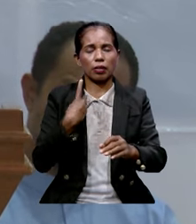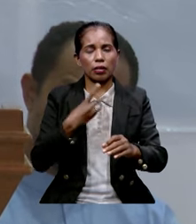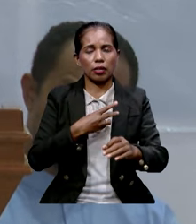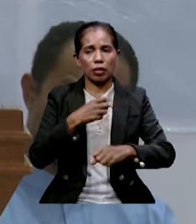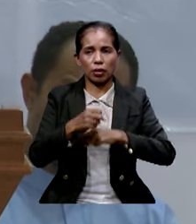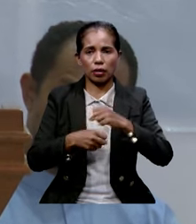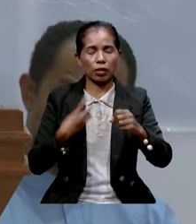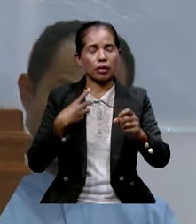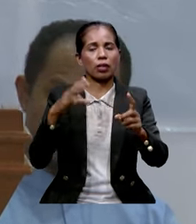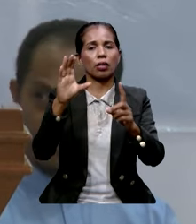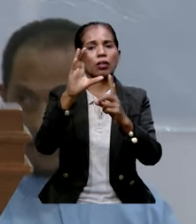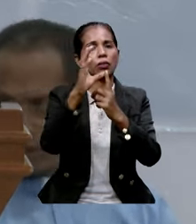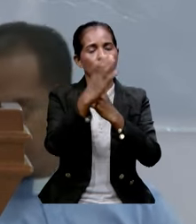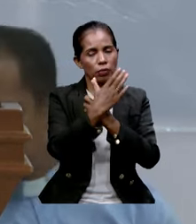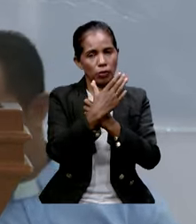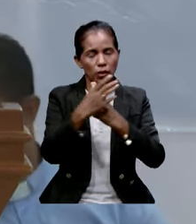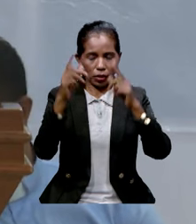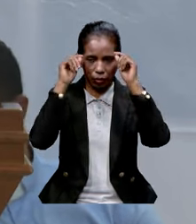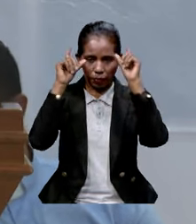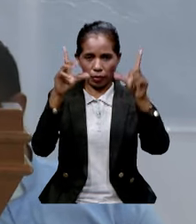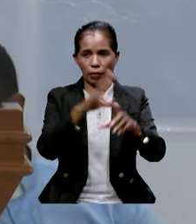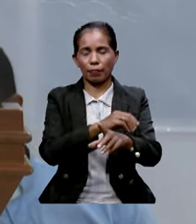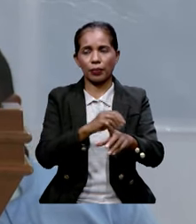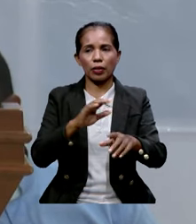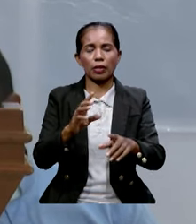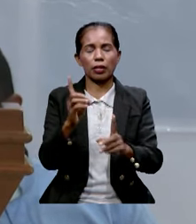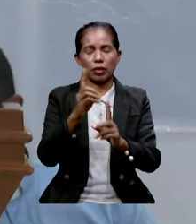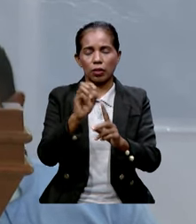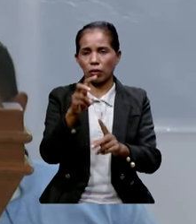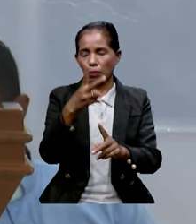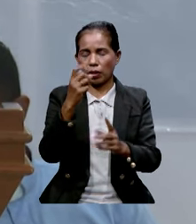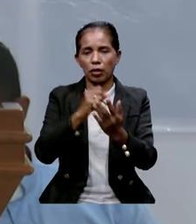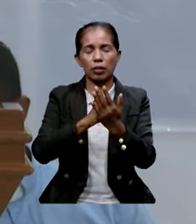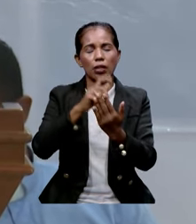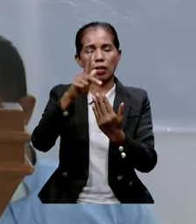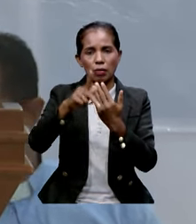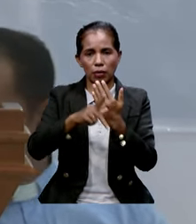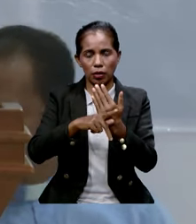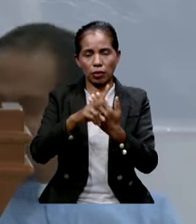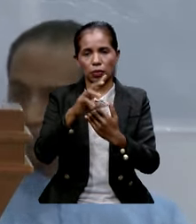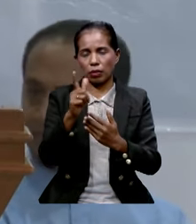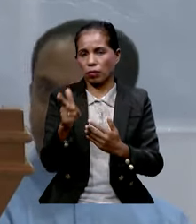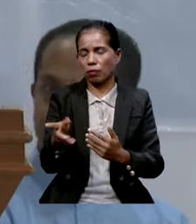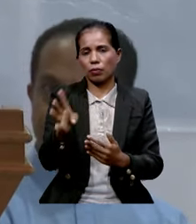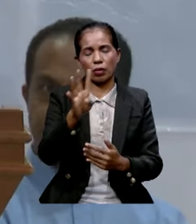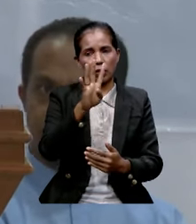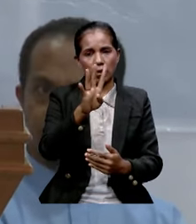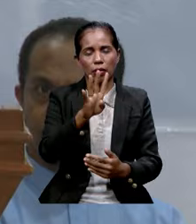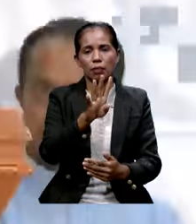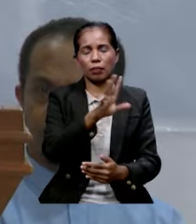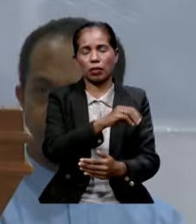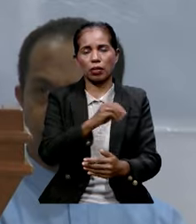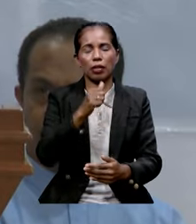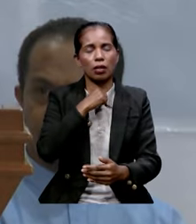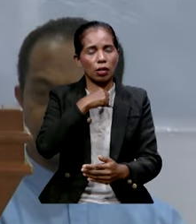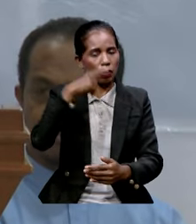nossa cultura. Dili, 12 de abril de 2024. Dom Virgílio